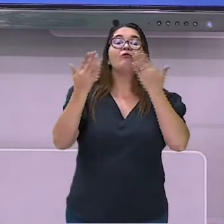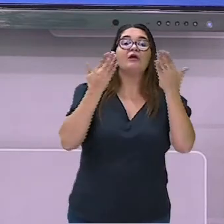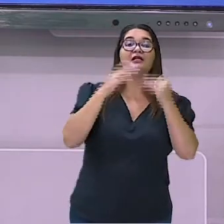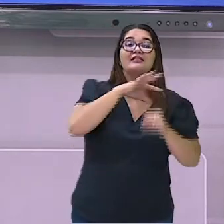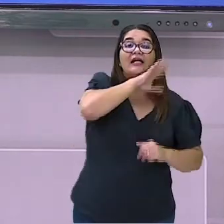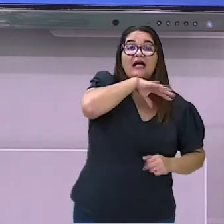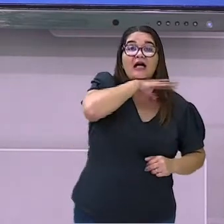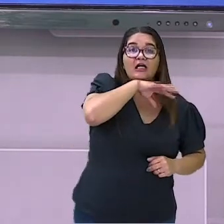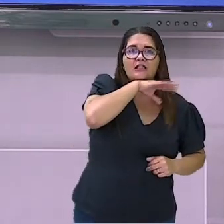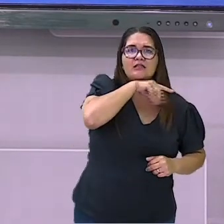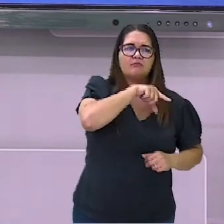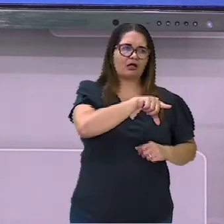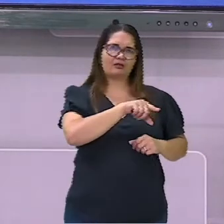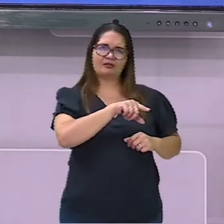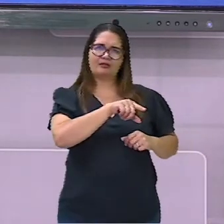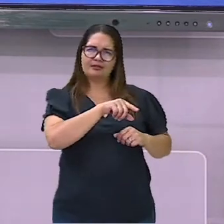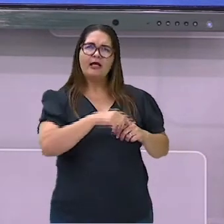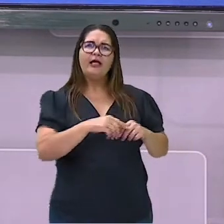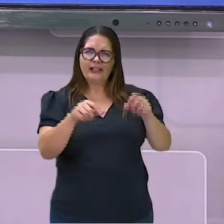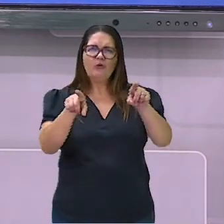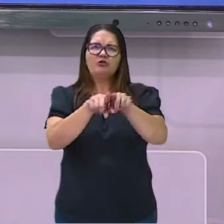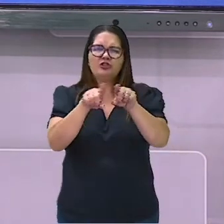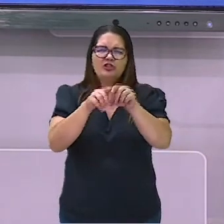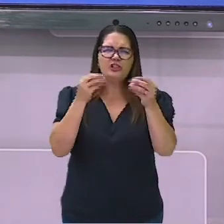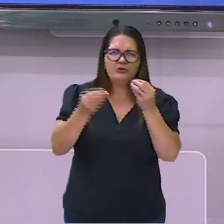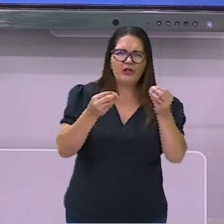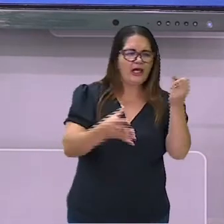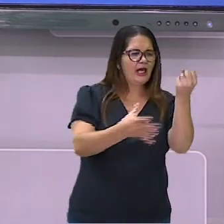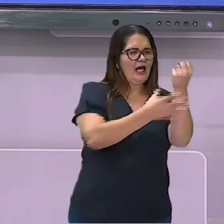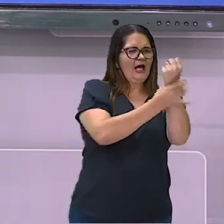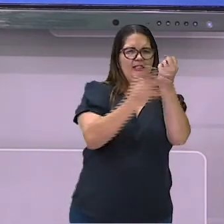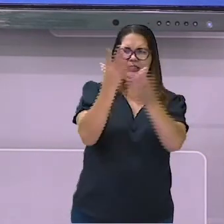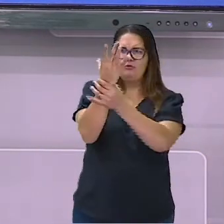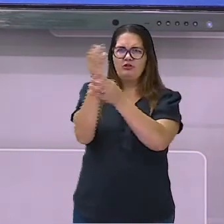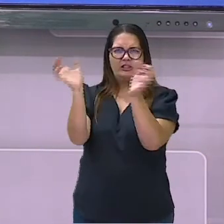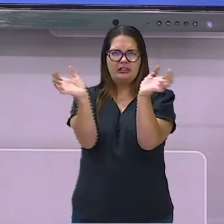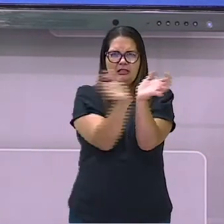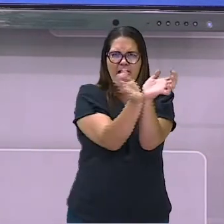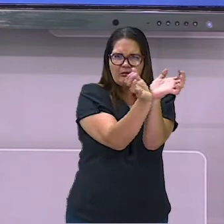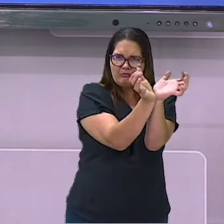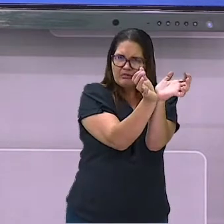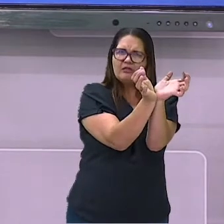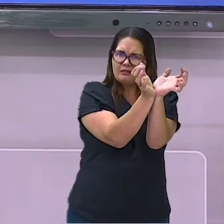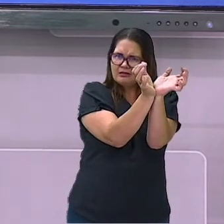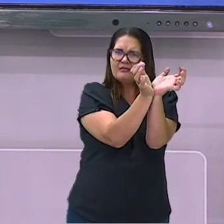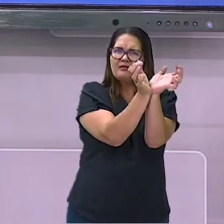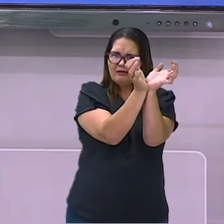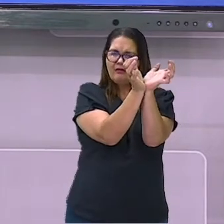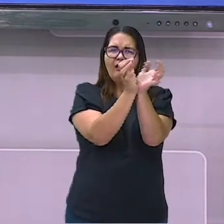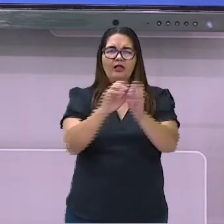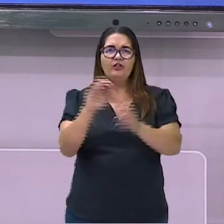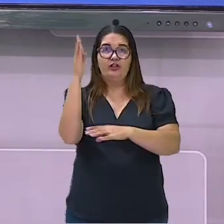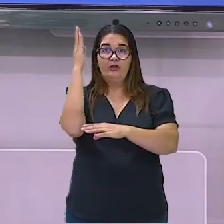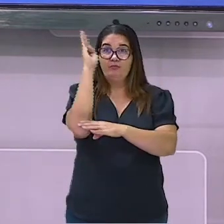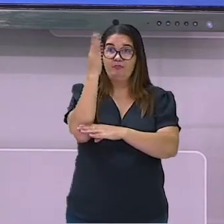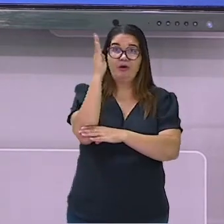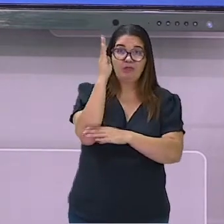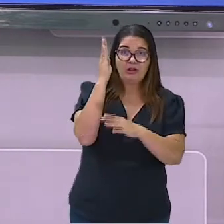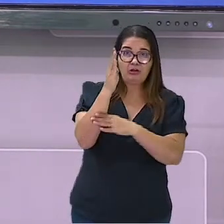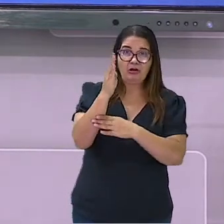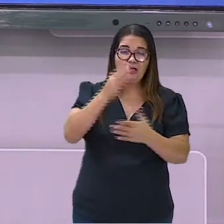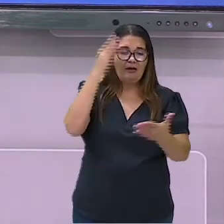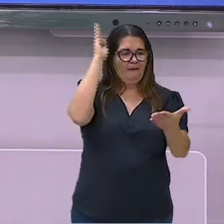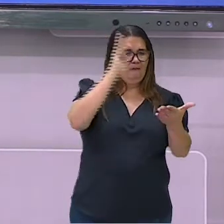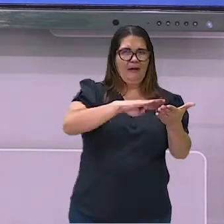chicotes, as algemas, as correntes e as palmatórias, entre outros instrumentos. Grande parte